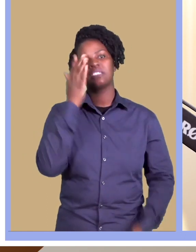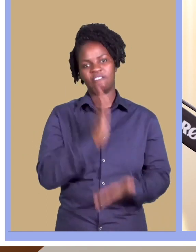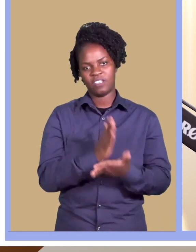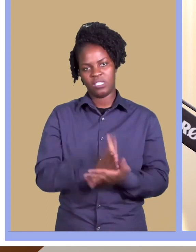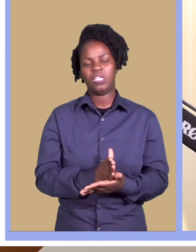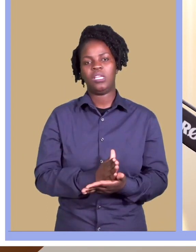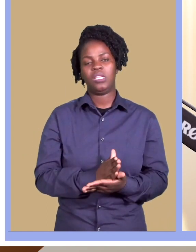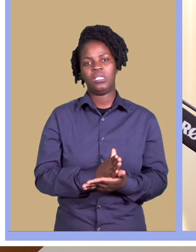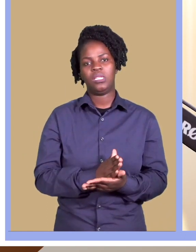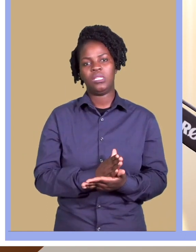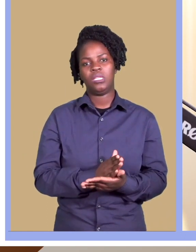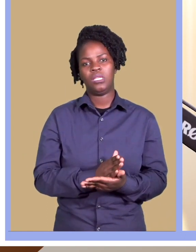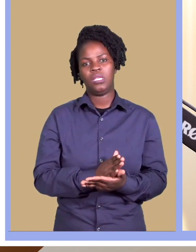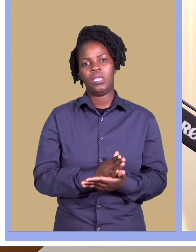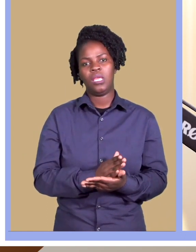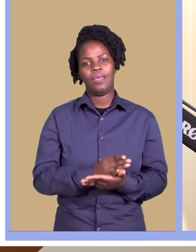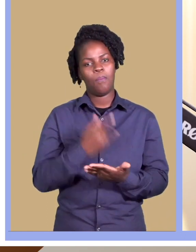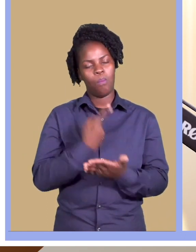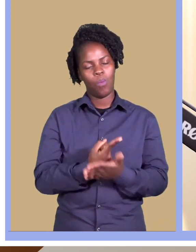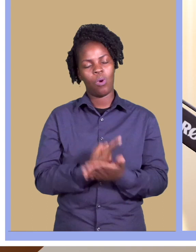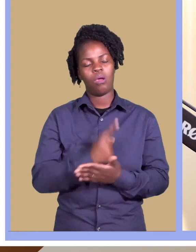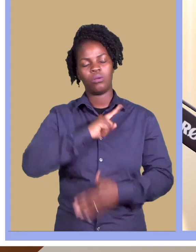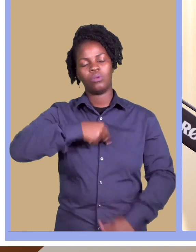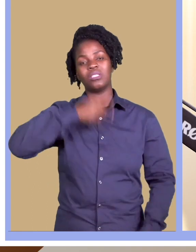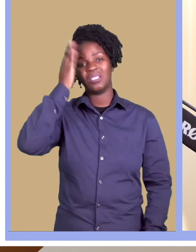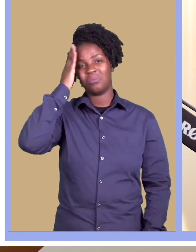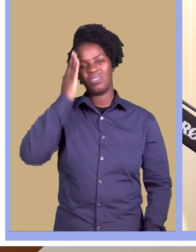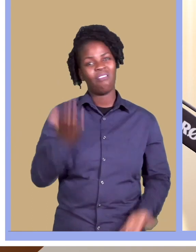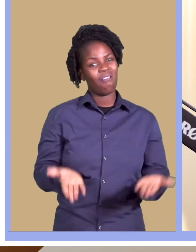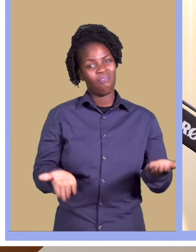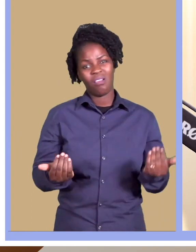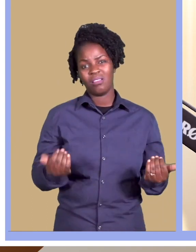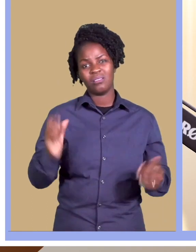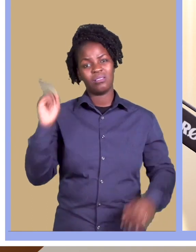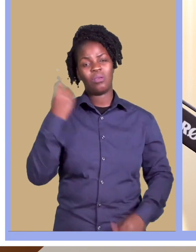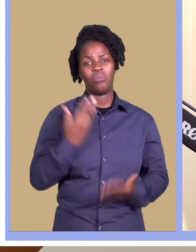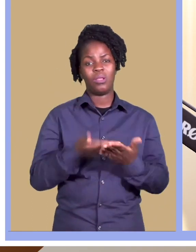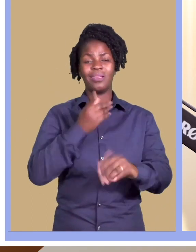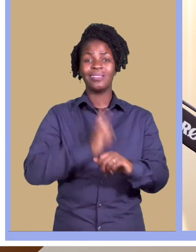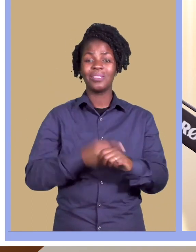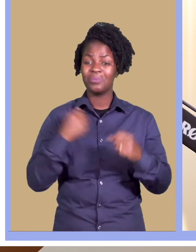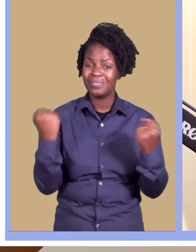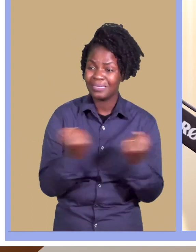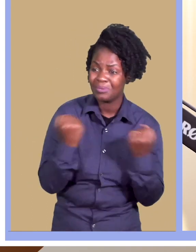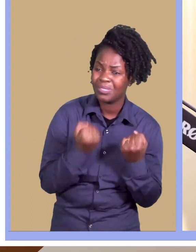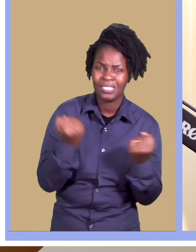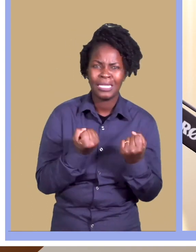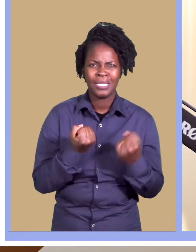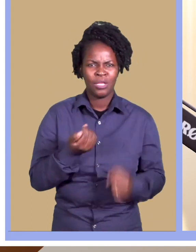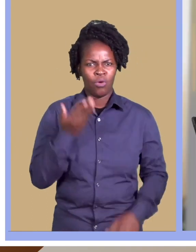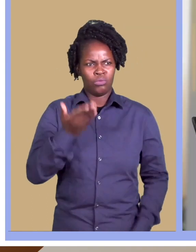e todos temos que ter certeza que isso não é fácil, porque num momento de emergência, isso é a última coisa que o NGD vai